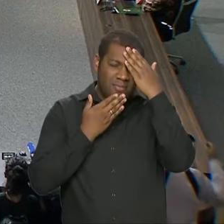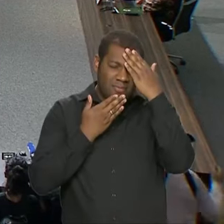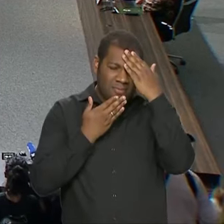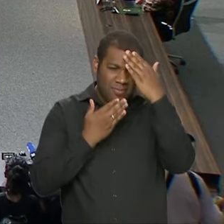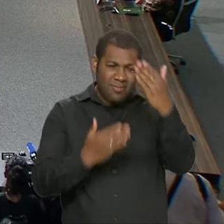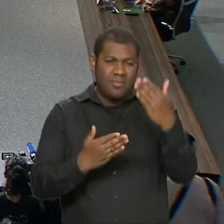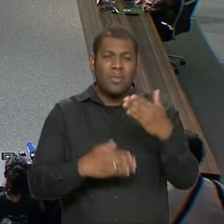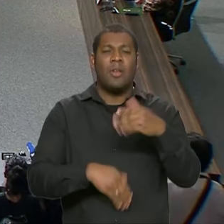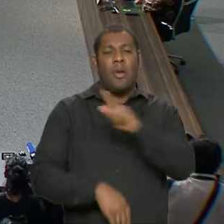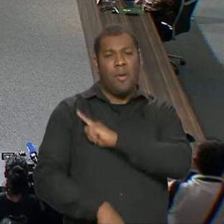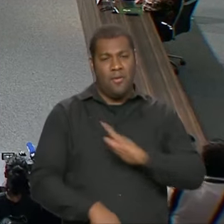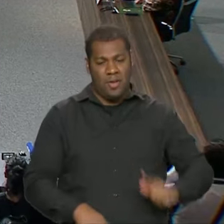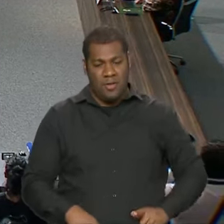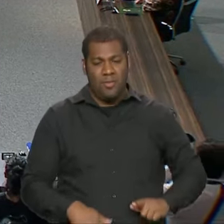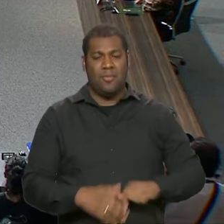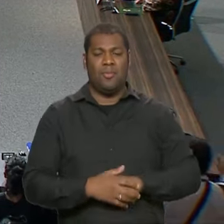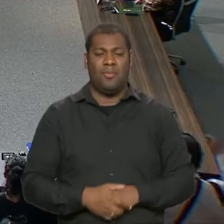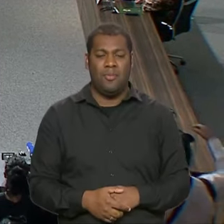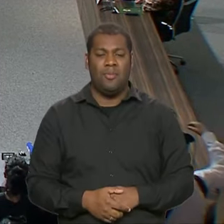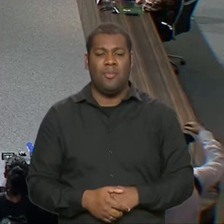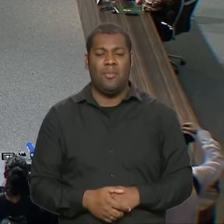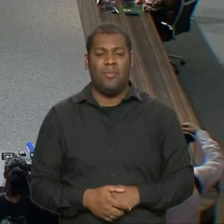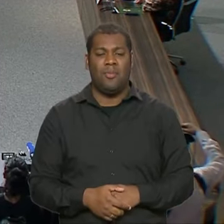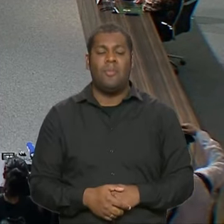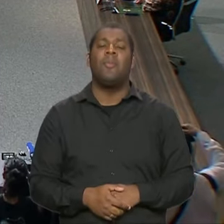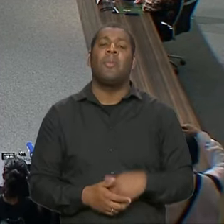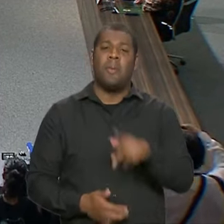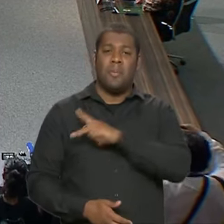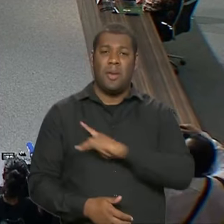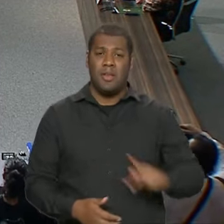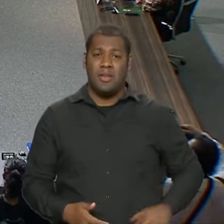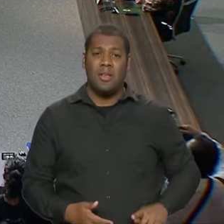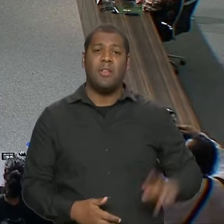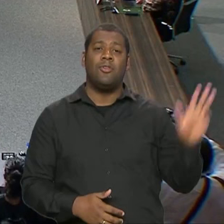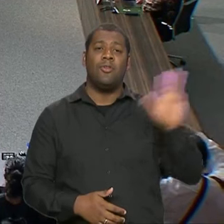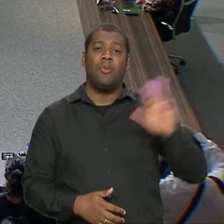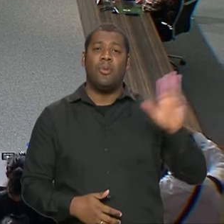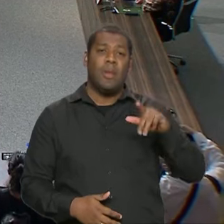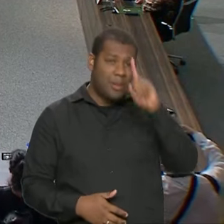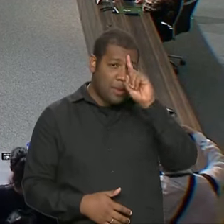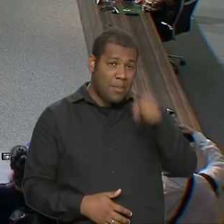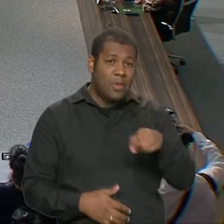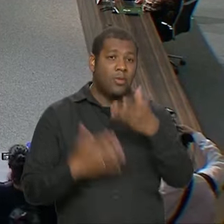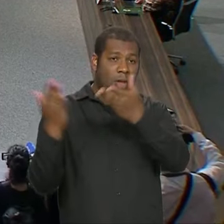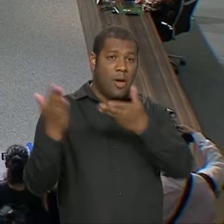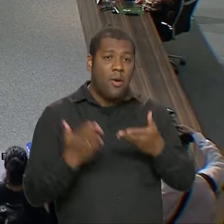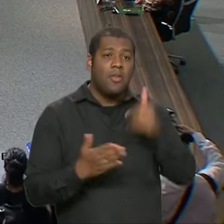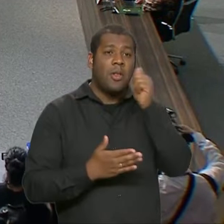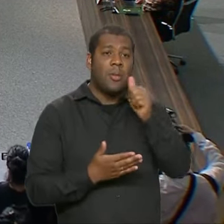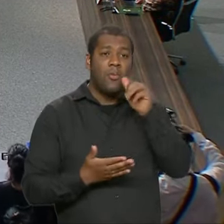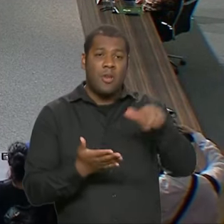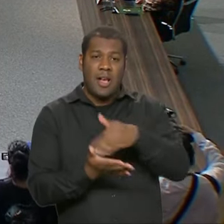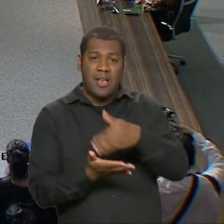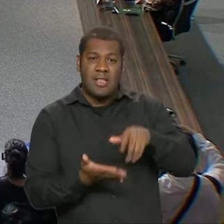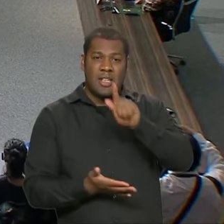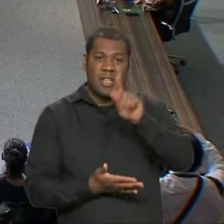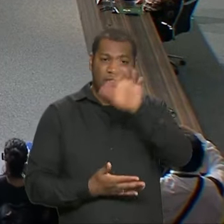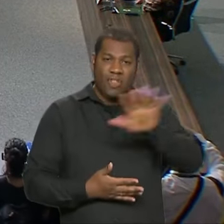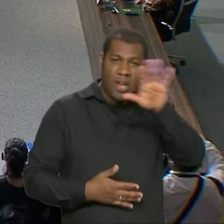Muito obrigado, governador. A pedido do presidente Lula, passo agora a palavra à secretária-geral da